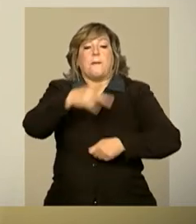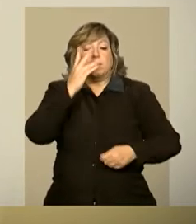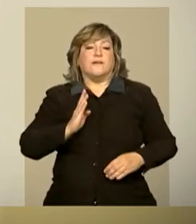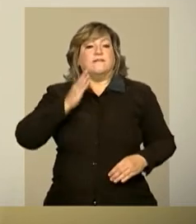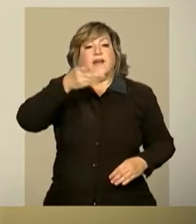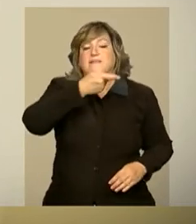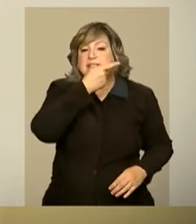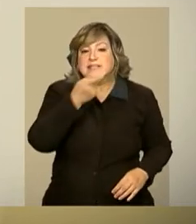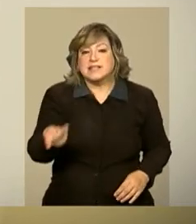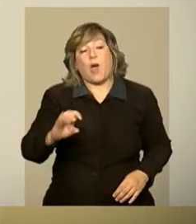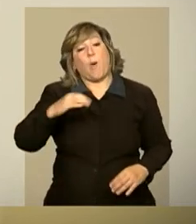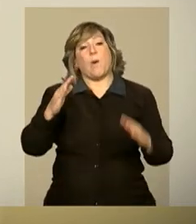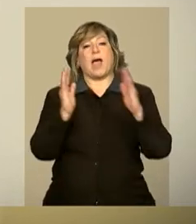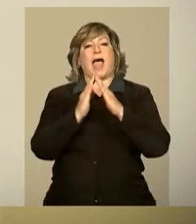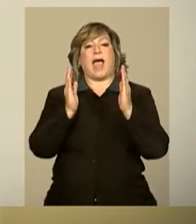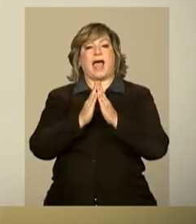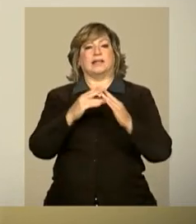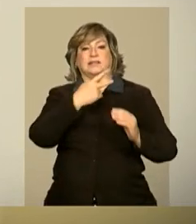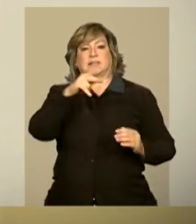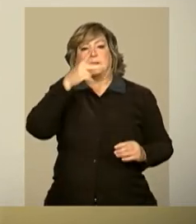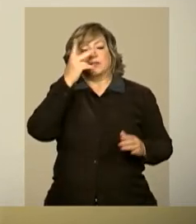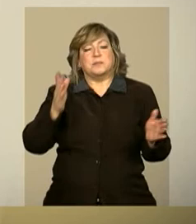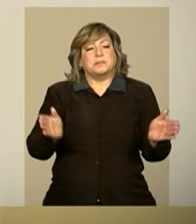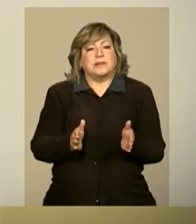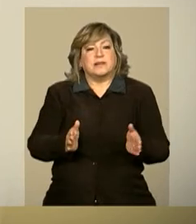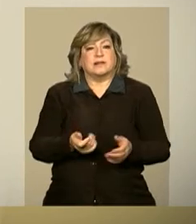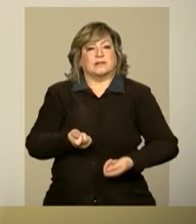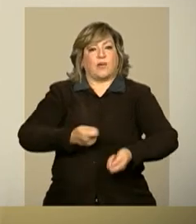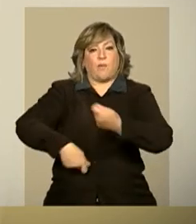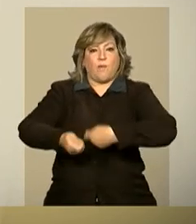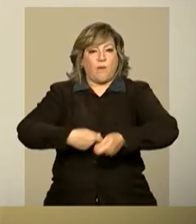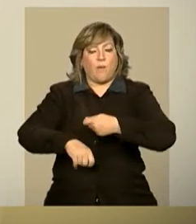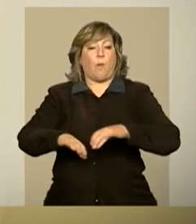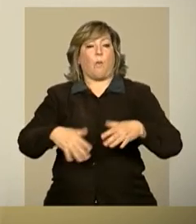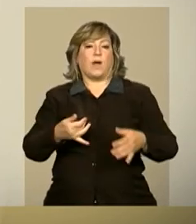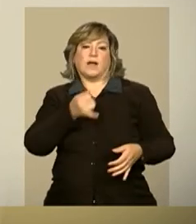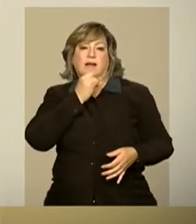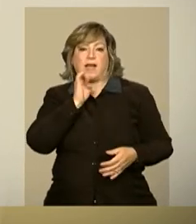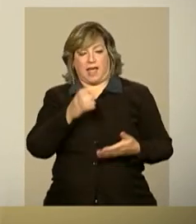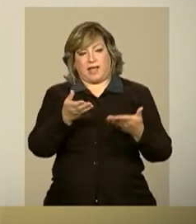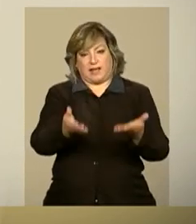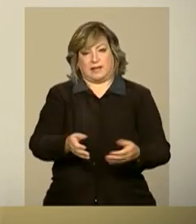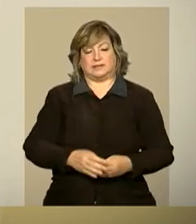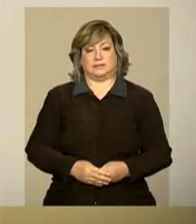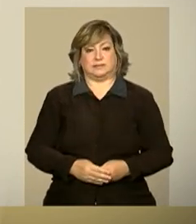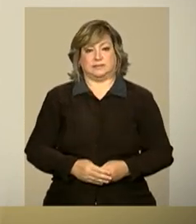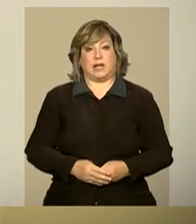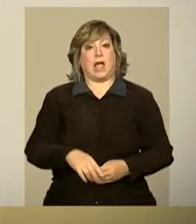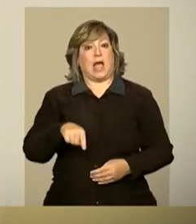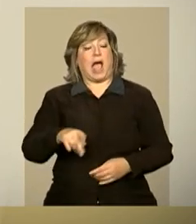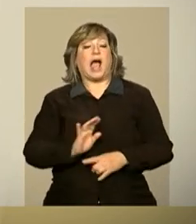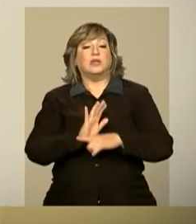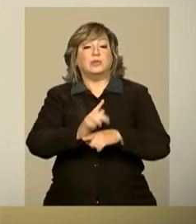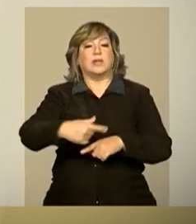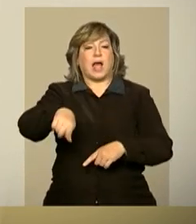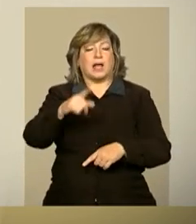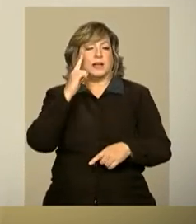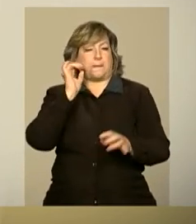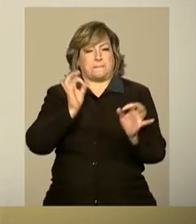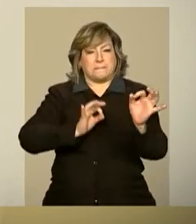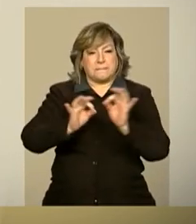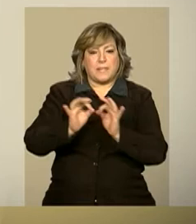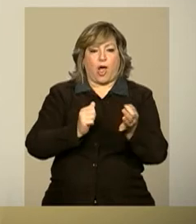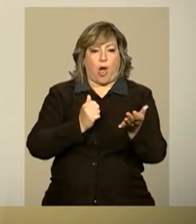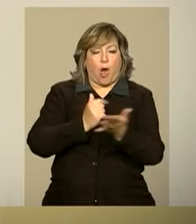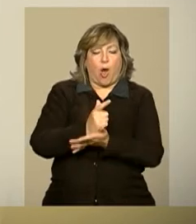da pessoa ou na casa dos nossos e empreendedores Quando é o caso e ajudam a eles planejar as